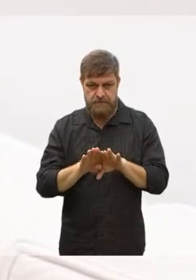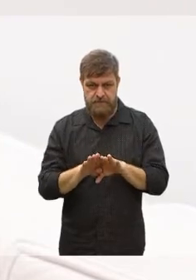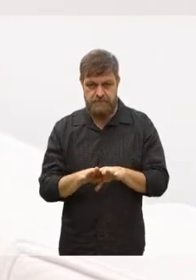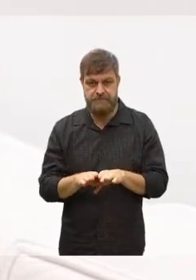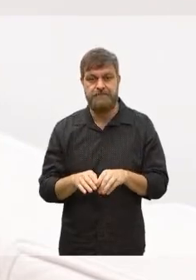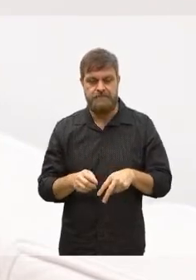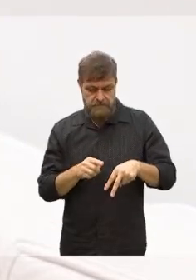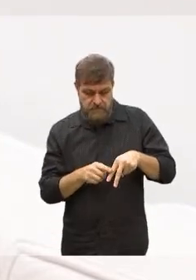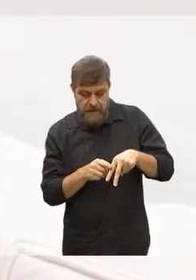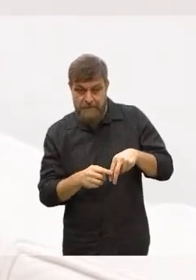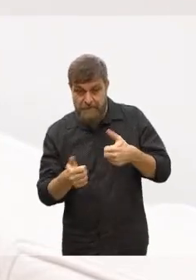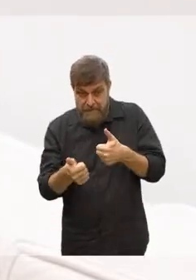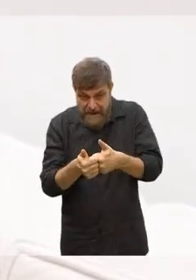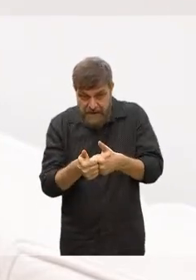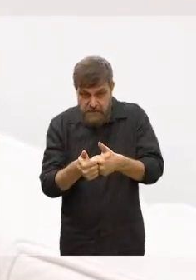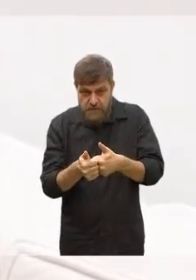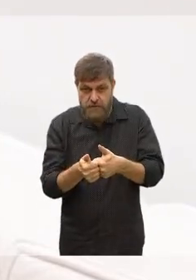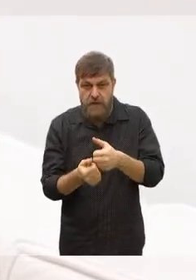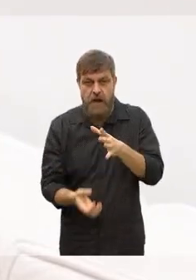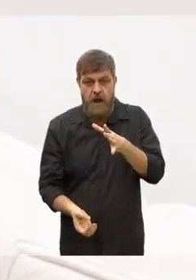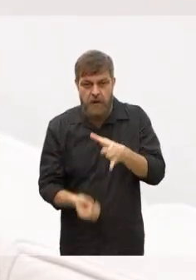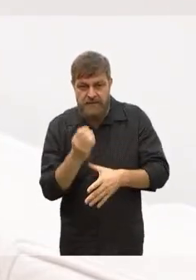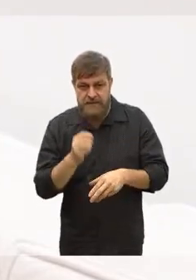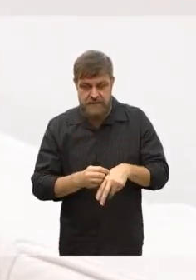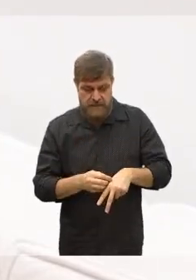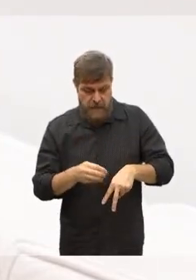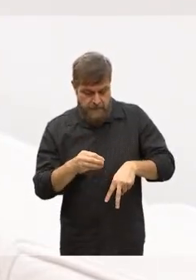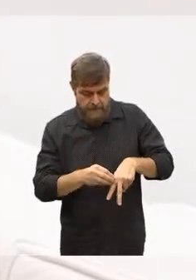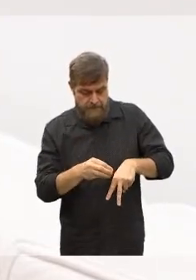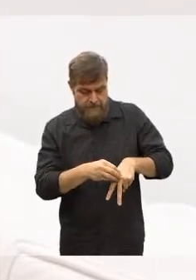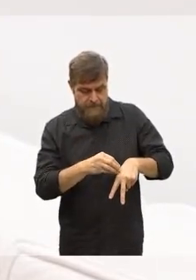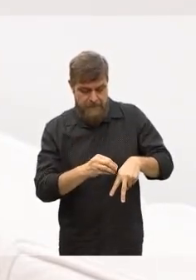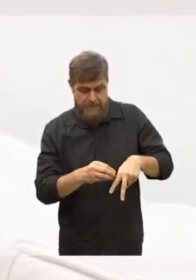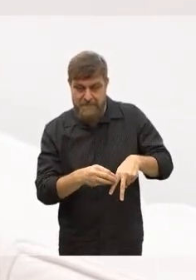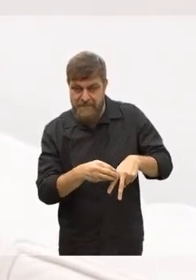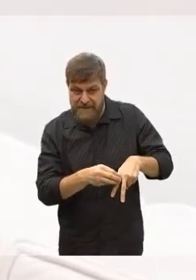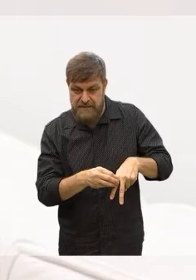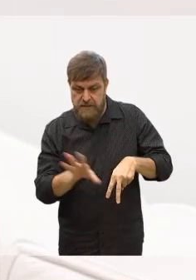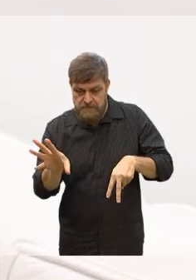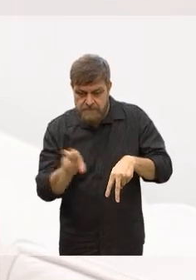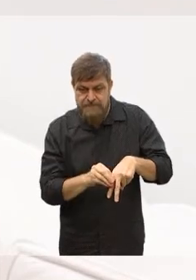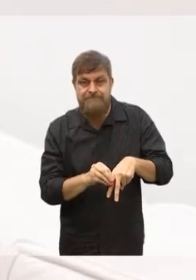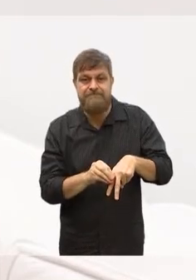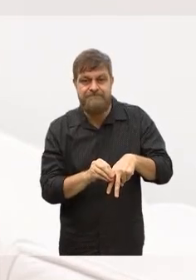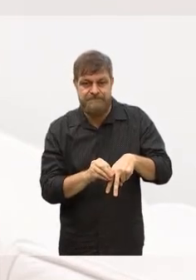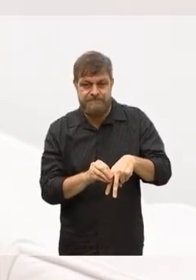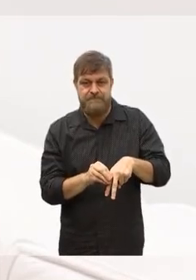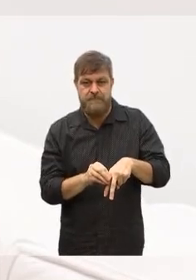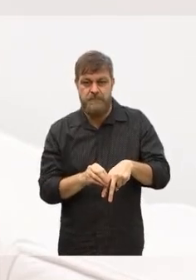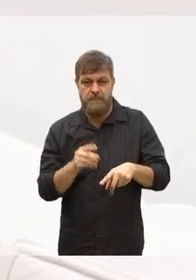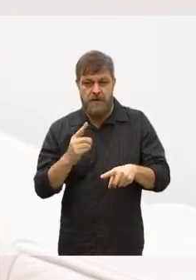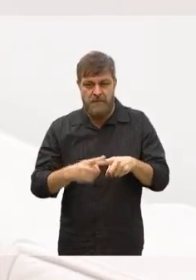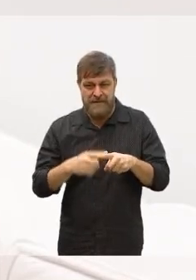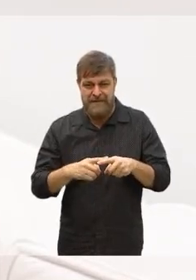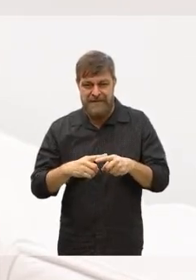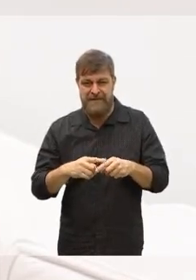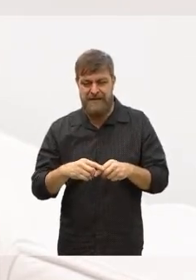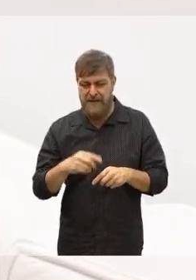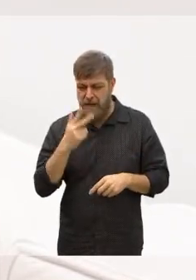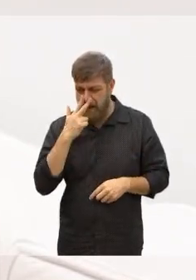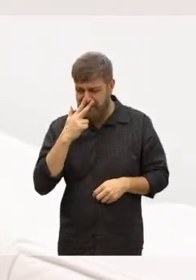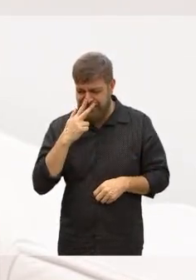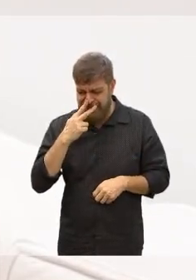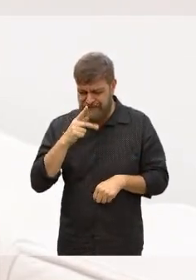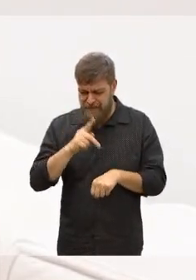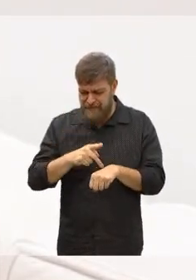nas coxas? Você sabe que tem umas manchas que chama cutis marmórea, que são umas manchas, parece um